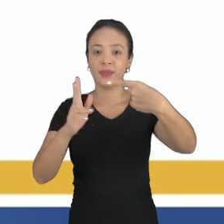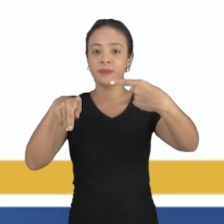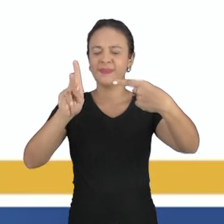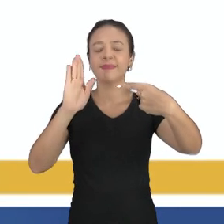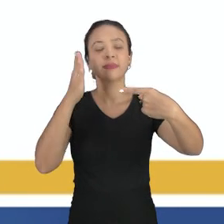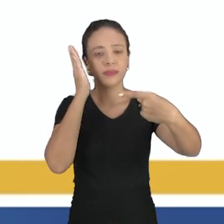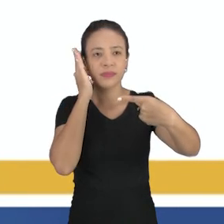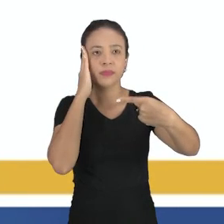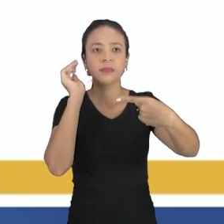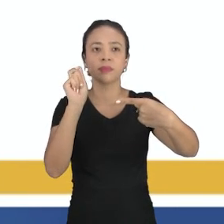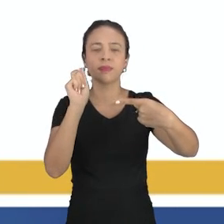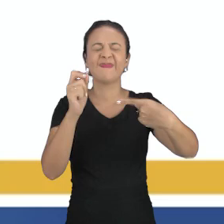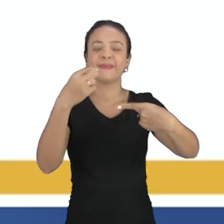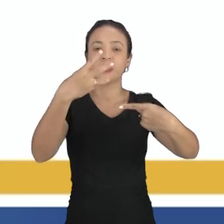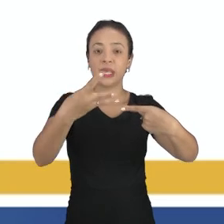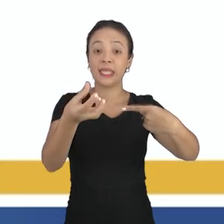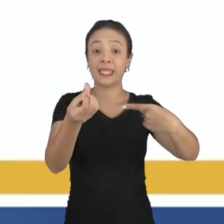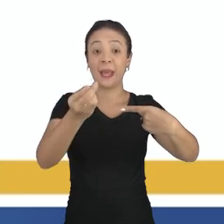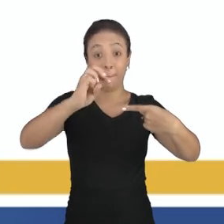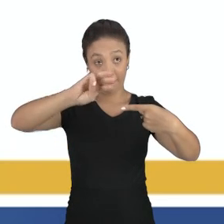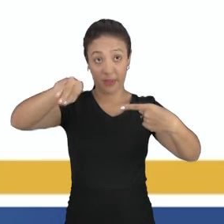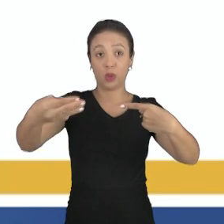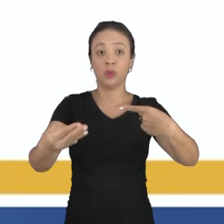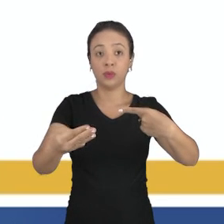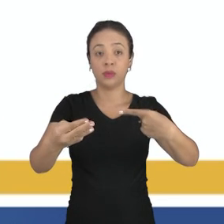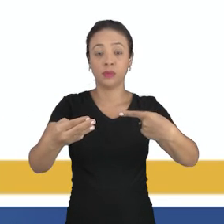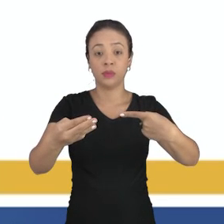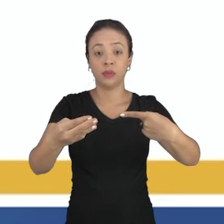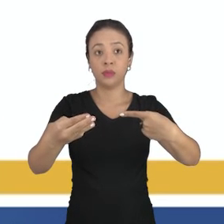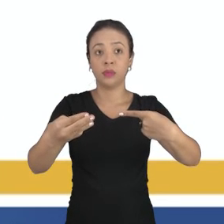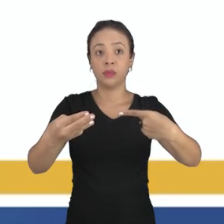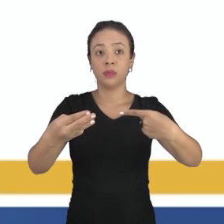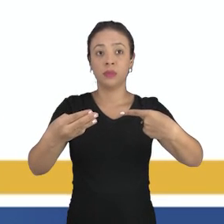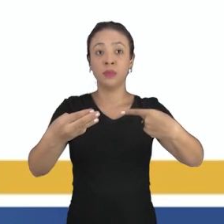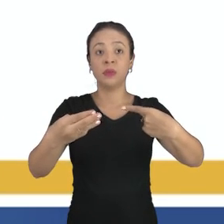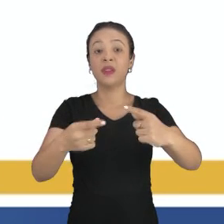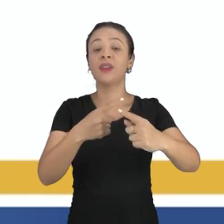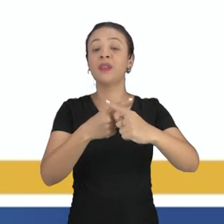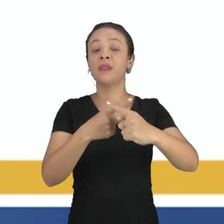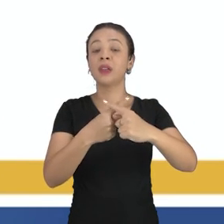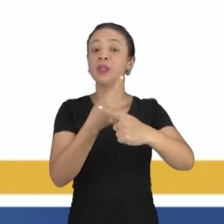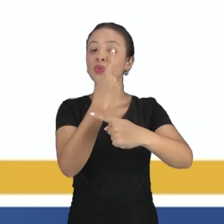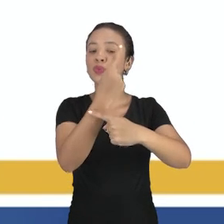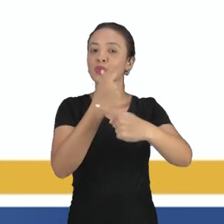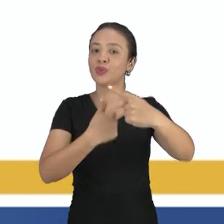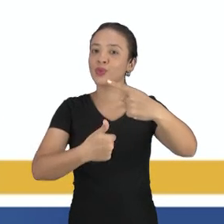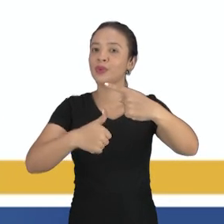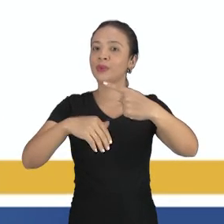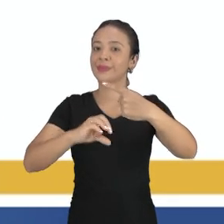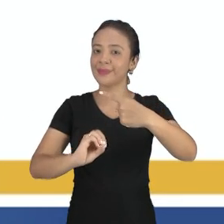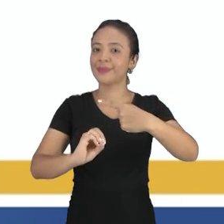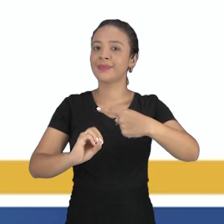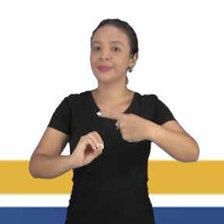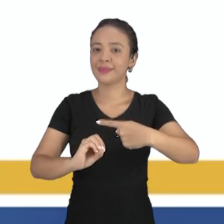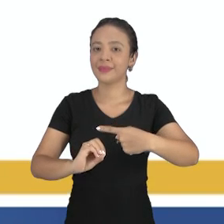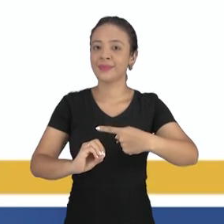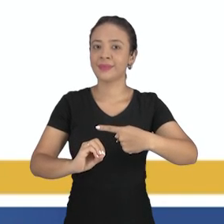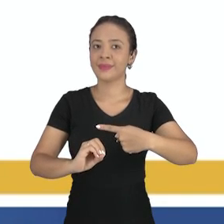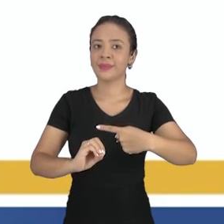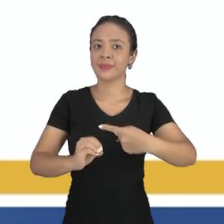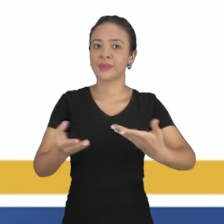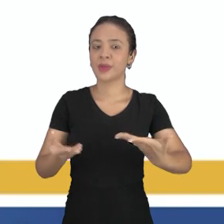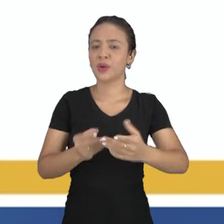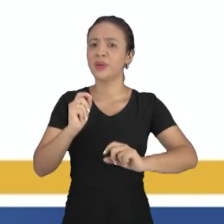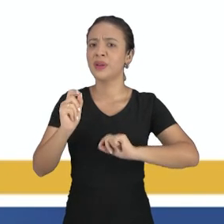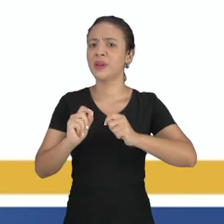carro como eu já sei que é 36 milhões é 36 milhões vezes um sobre 10 o que